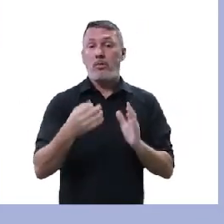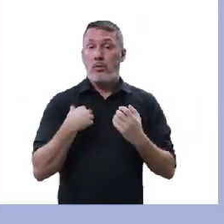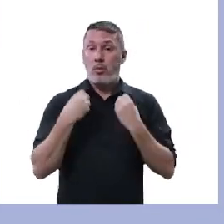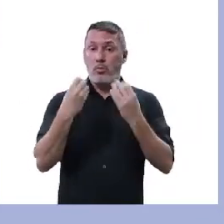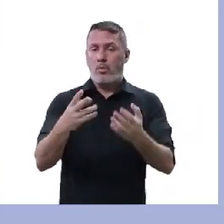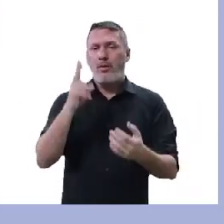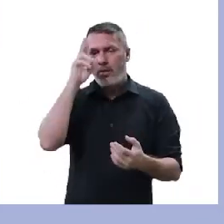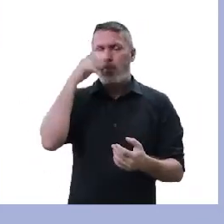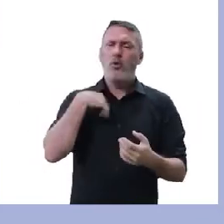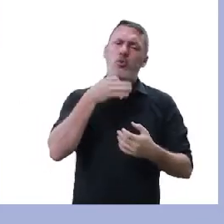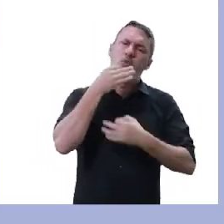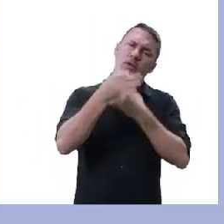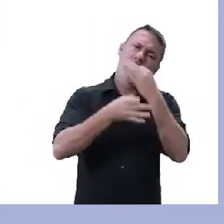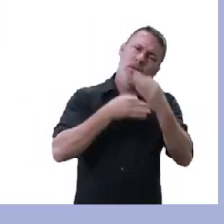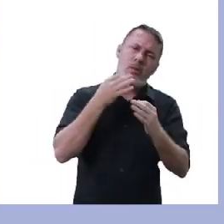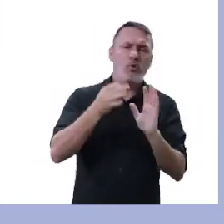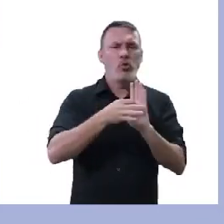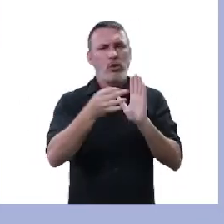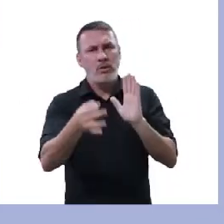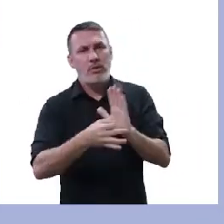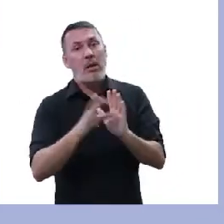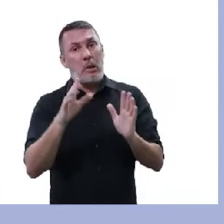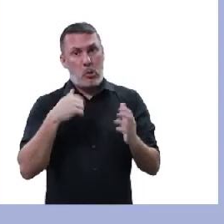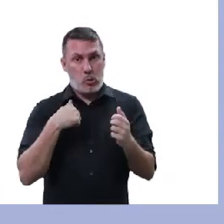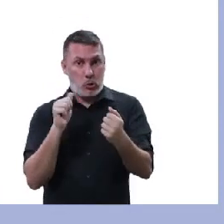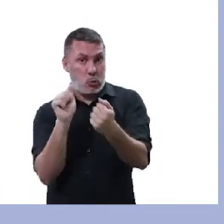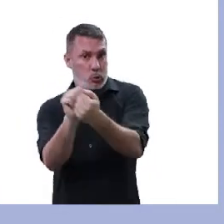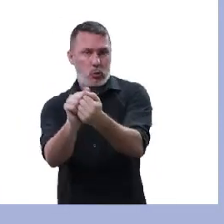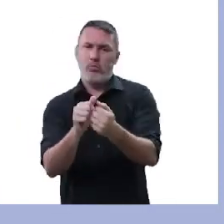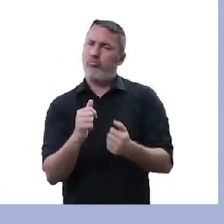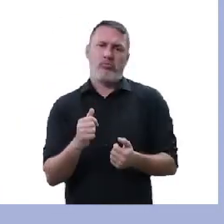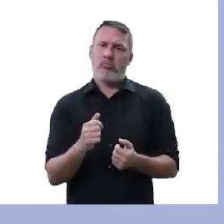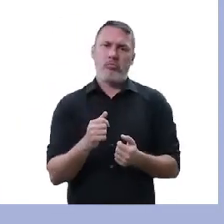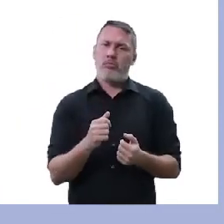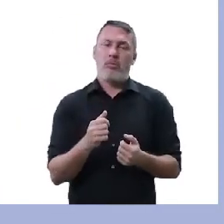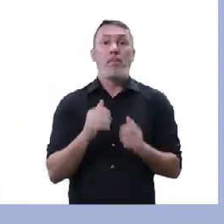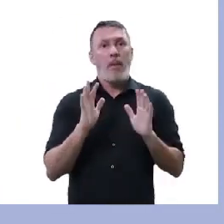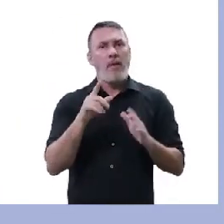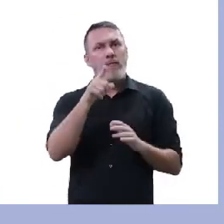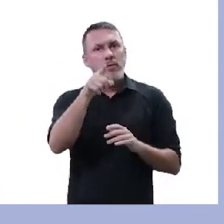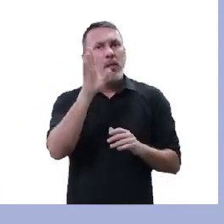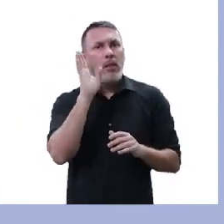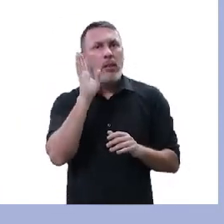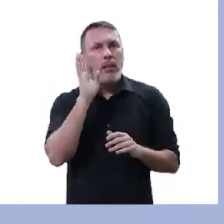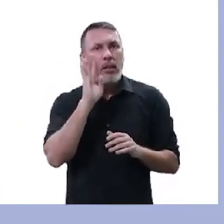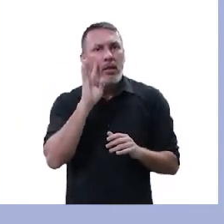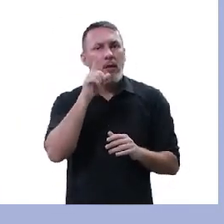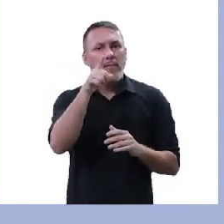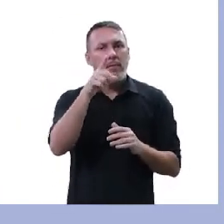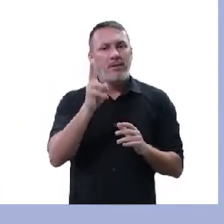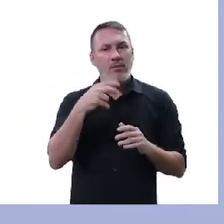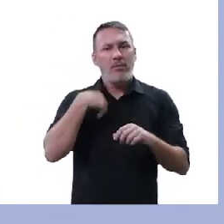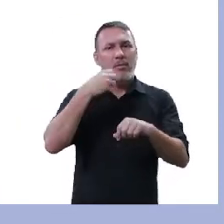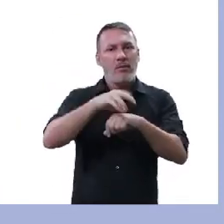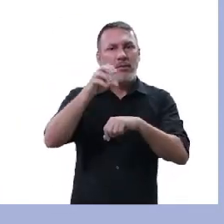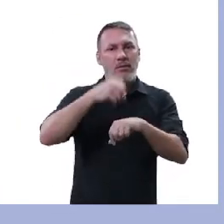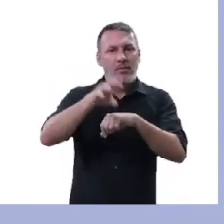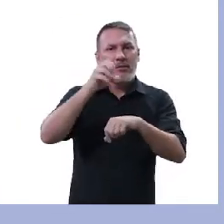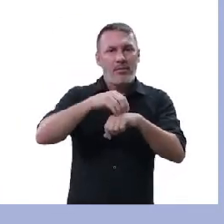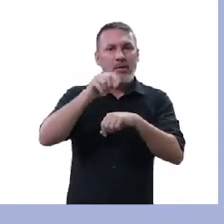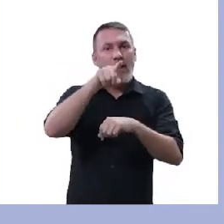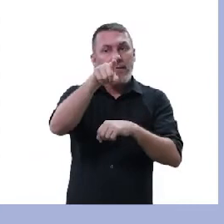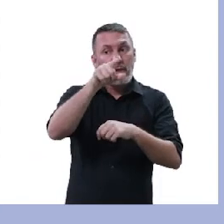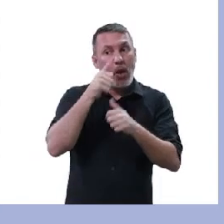nós falamos dessas sugestões, queridos, é claro que às vezes eu não vou estar aí ao seu lado, mas é bacana você seguir essas ideias que eu falo,